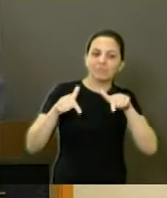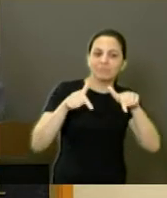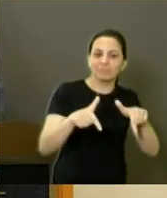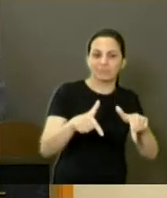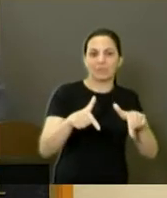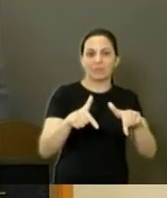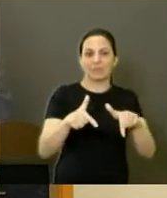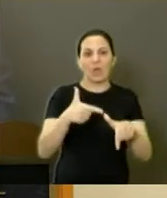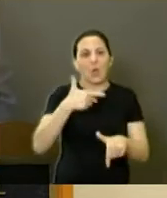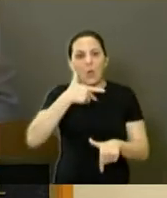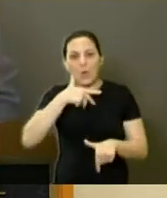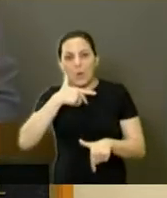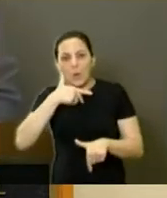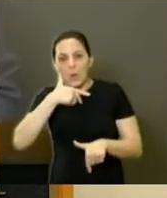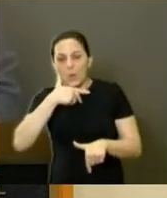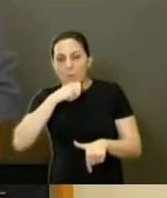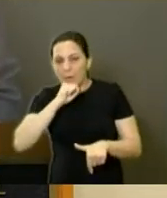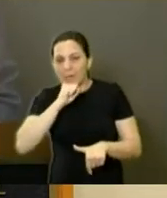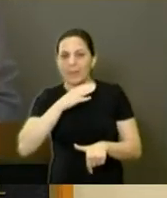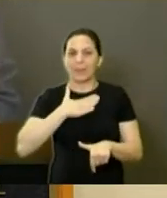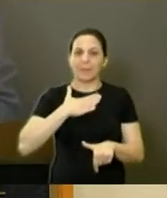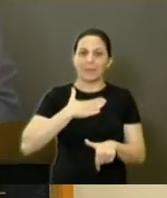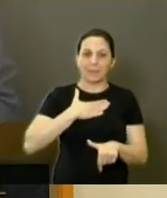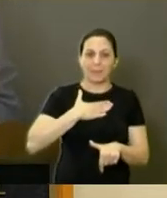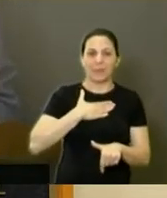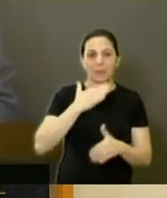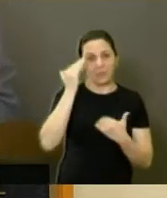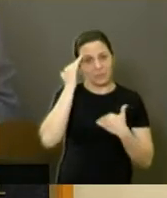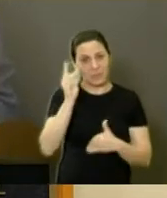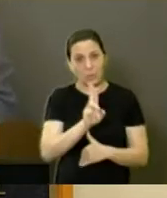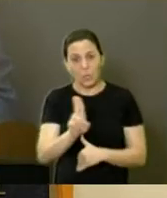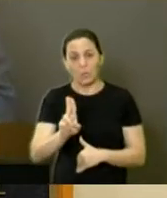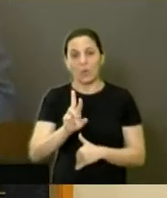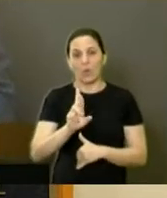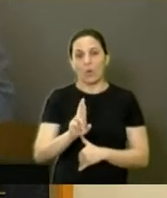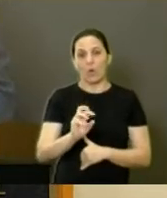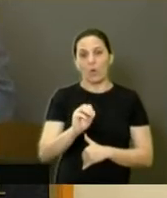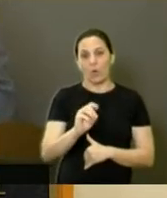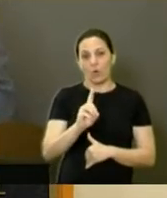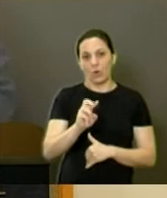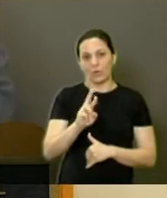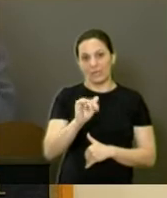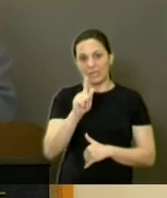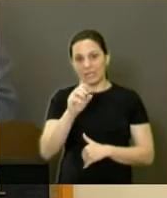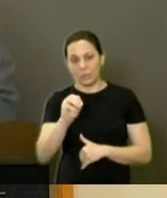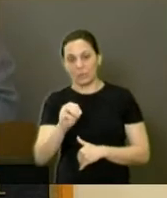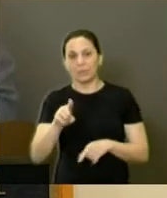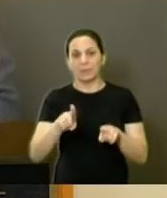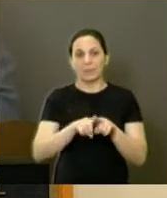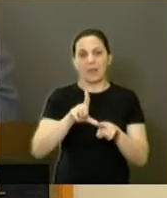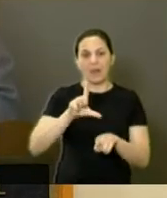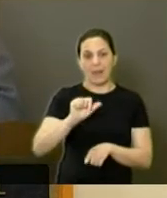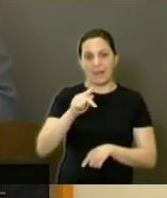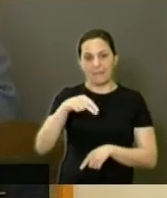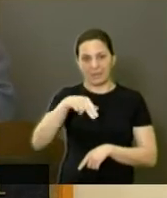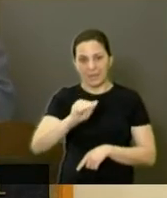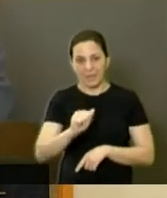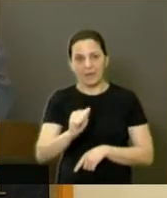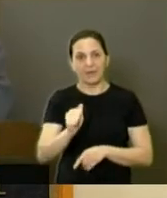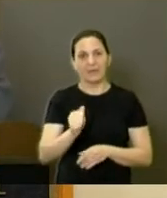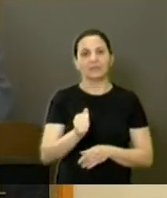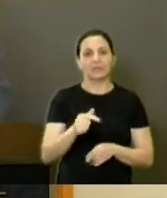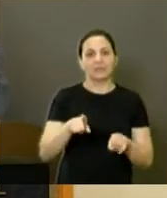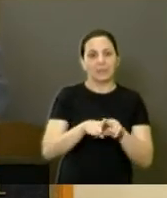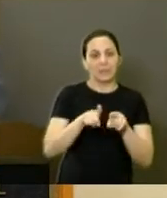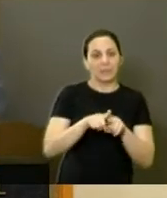pai. Queria fazer esse agradecimento em nome do vereador Rodrigo, meu grande amigo, e também do vereador Lapena. Estender esse cumprimento a todos os vereadores aqui da casa, os quais eu